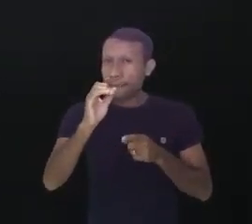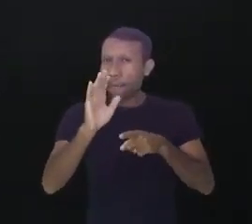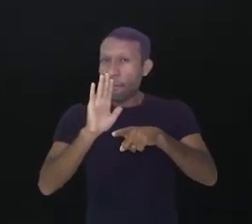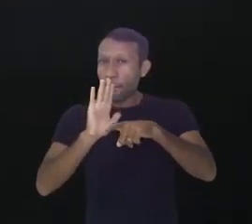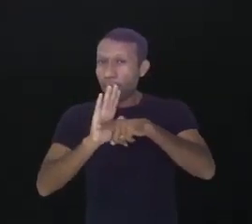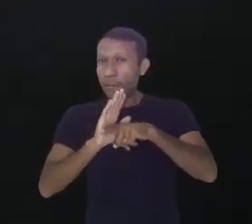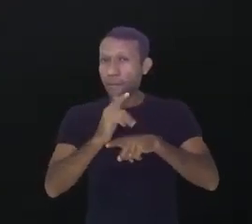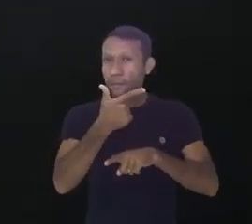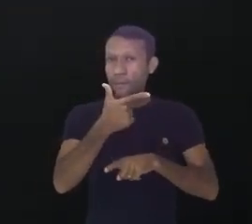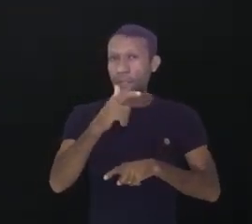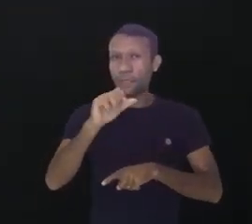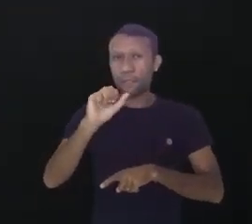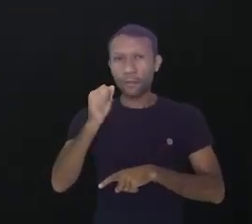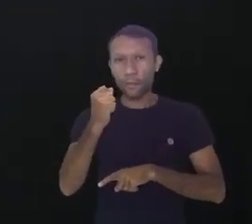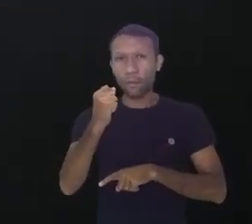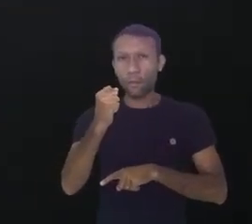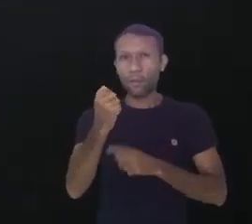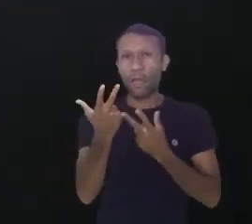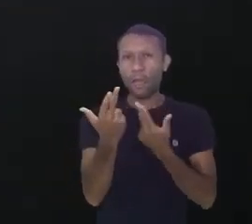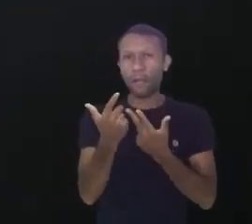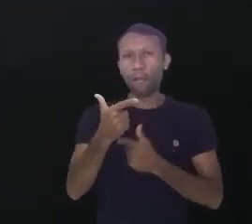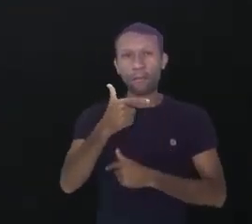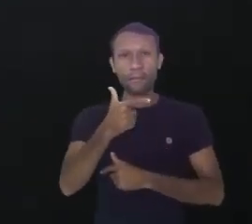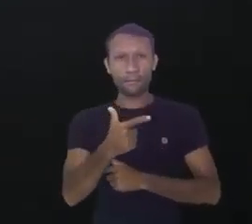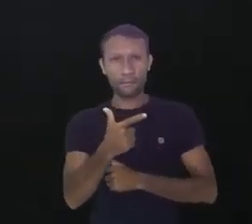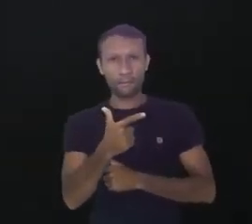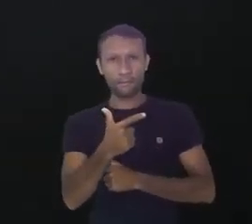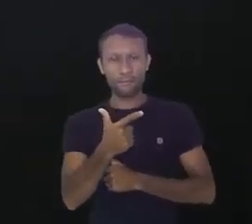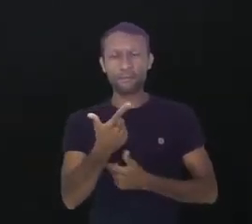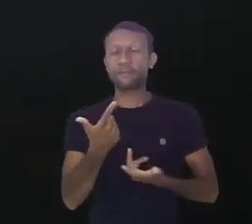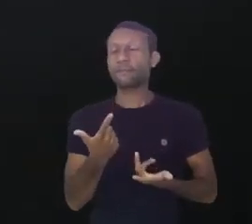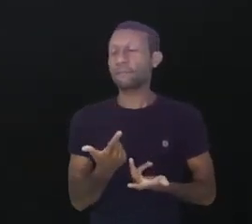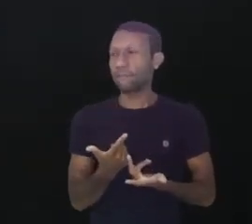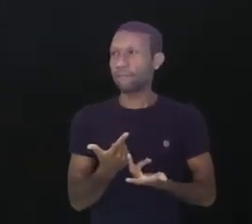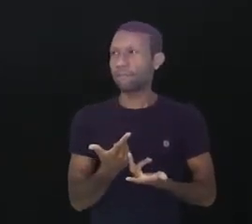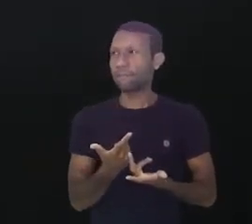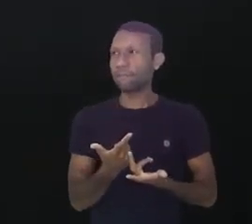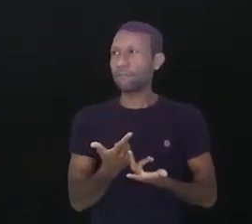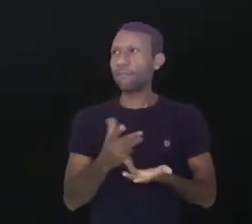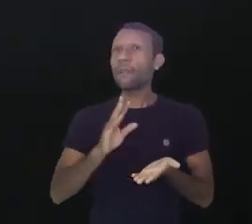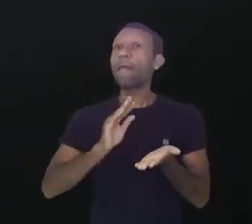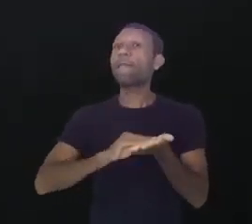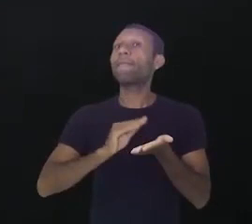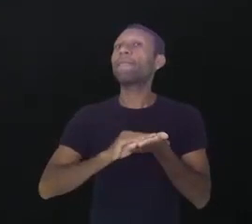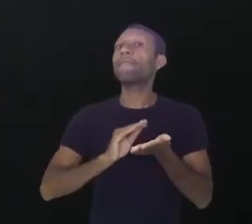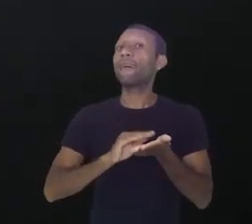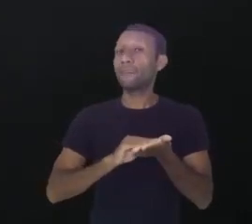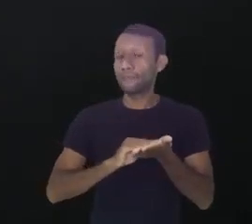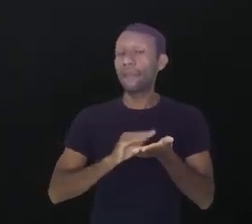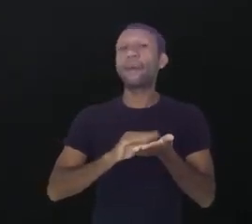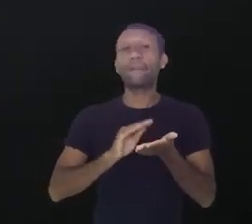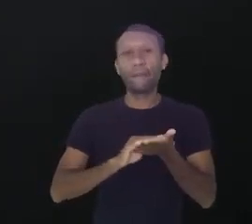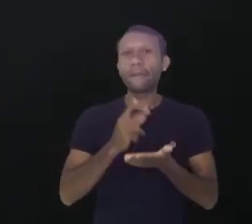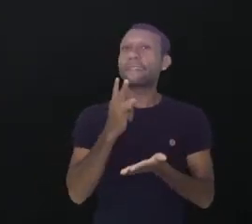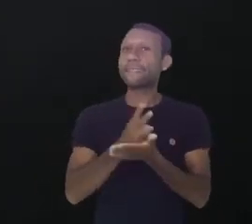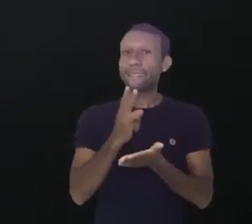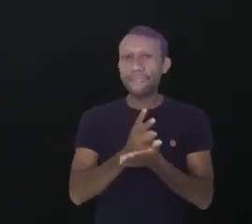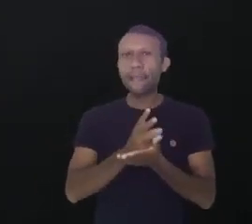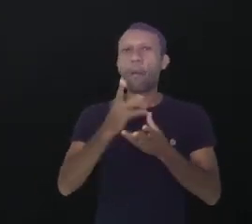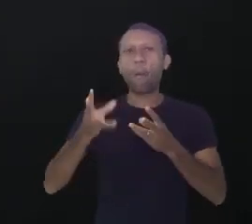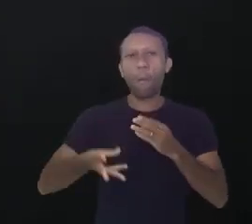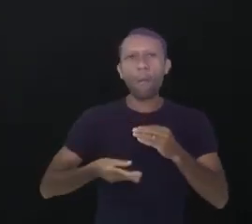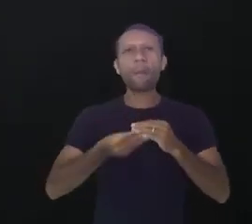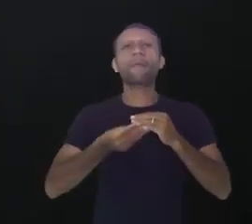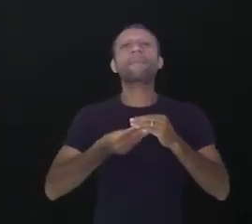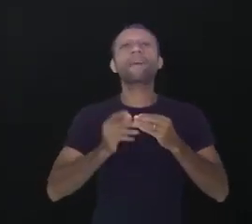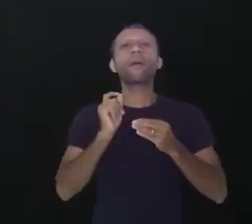28 é 2. E nesse caso, pessoal, como ainda sobrou resto, tá? A gente vai continuando a